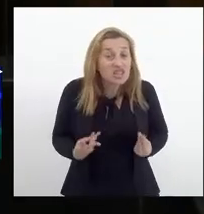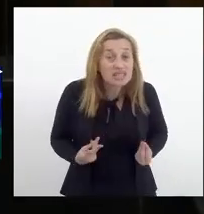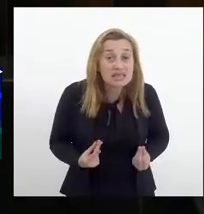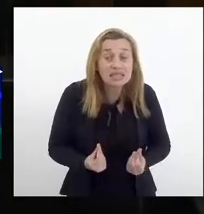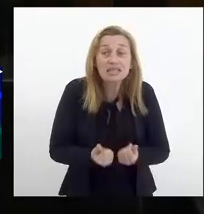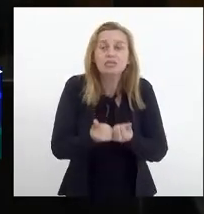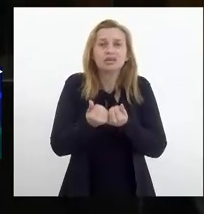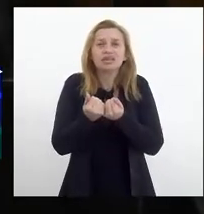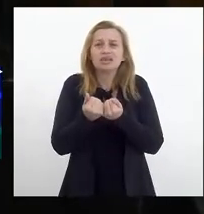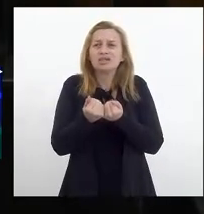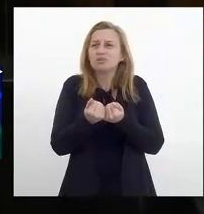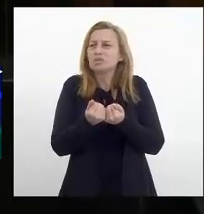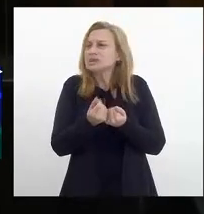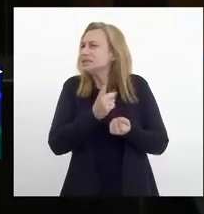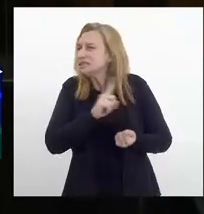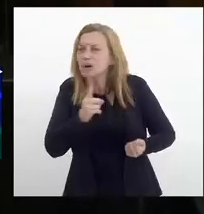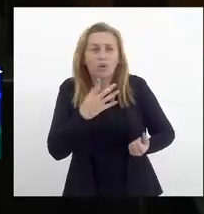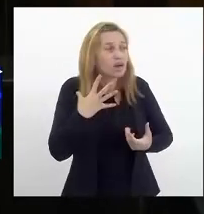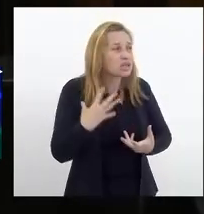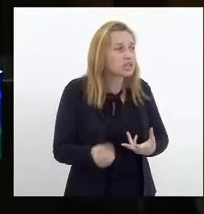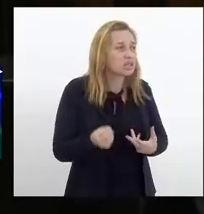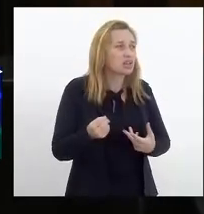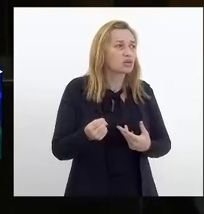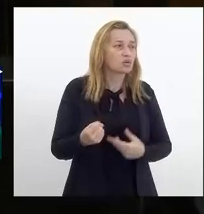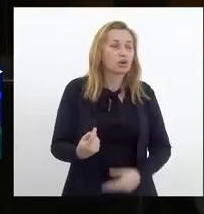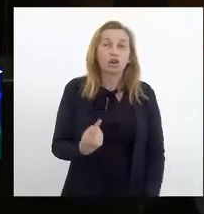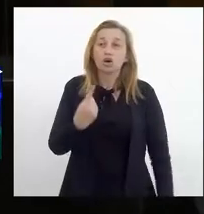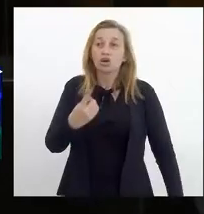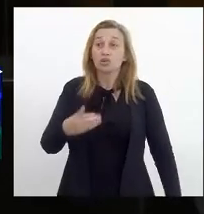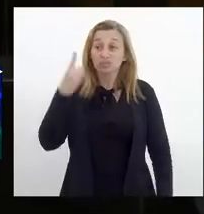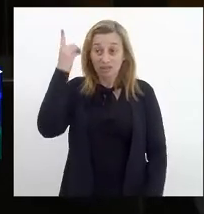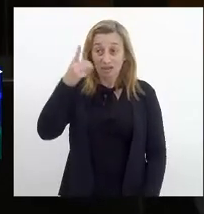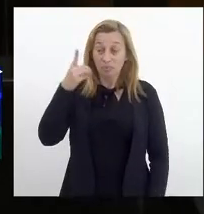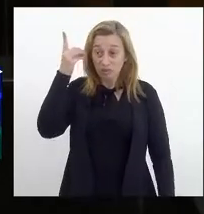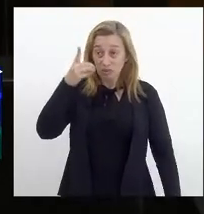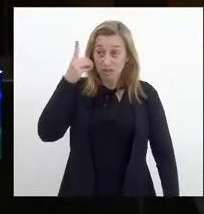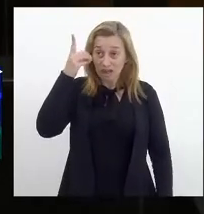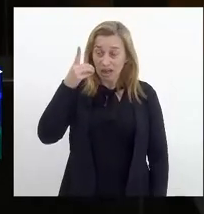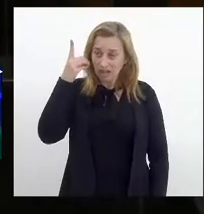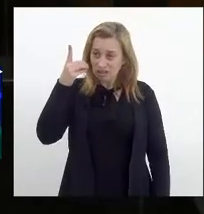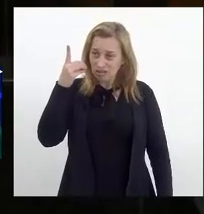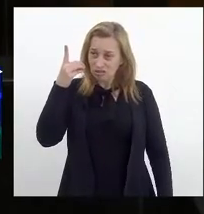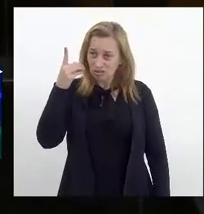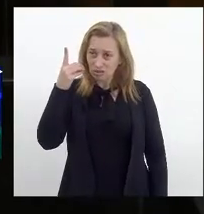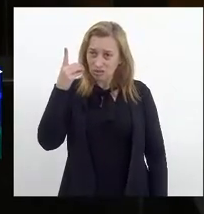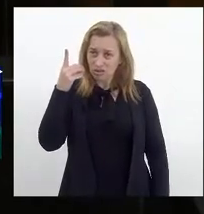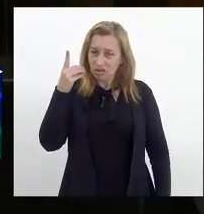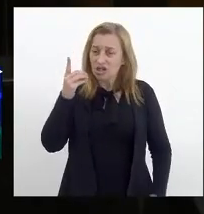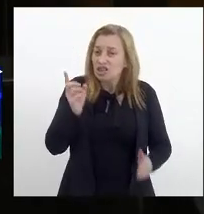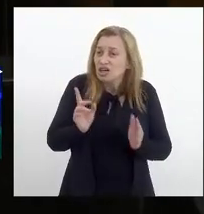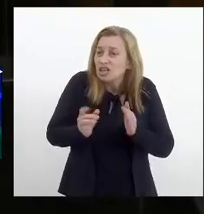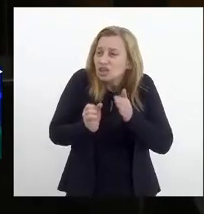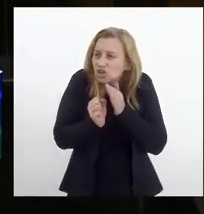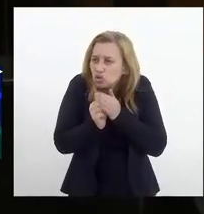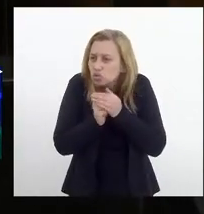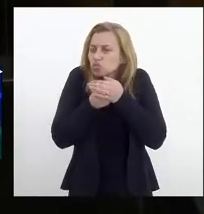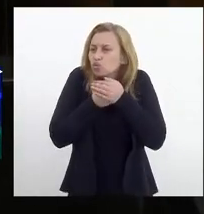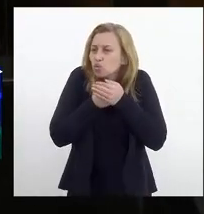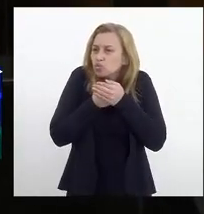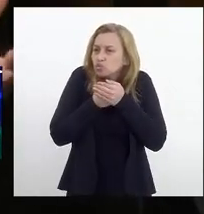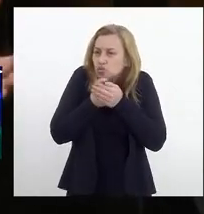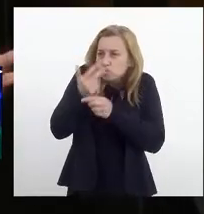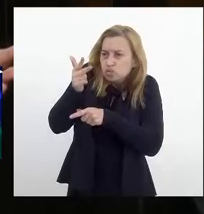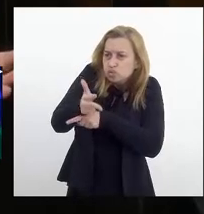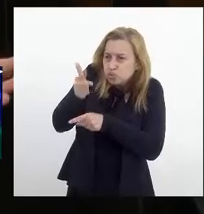então é inconcebível no Parlamento a vestido com roupas de camuflagem a roupa de camuflagem